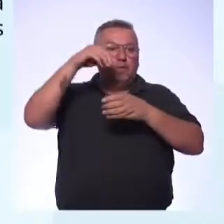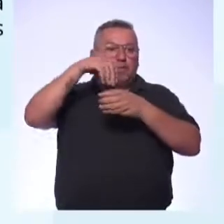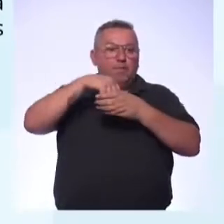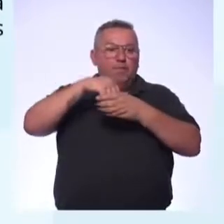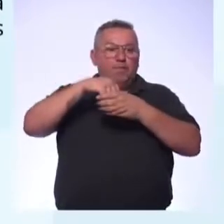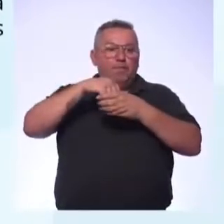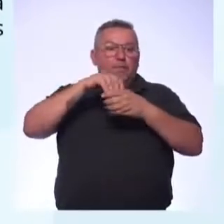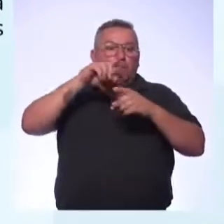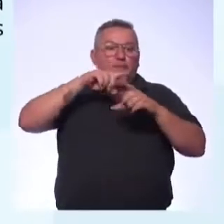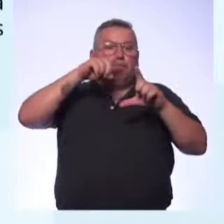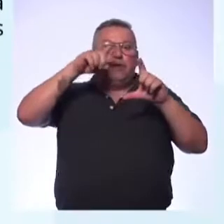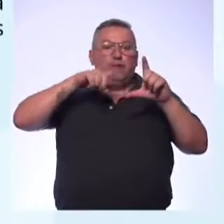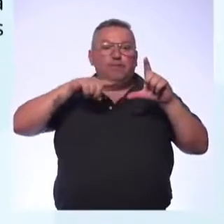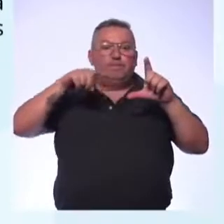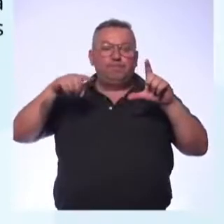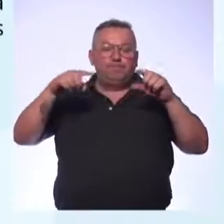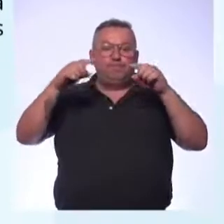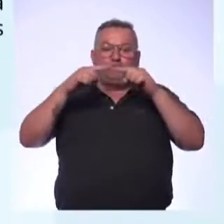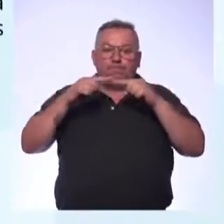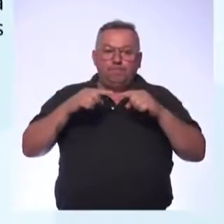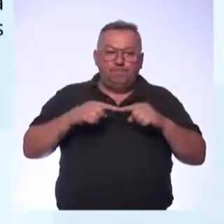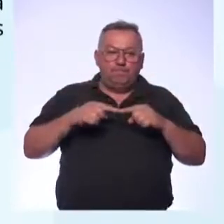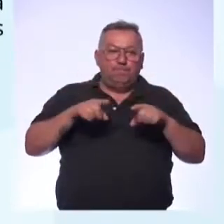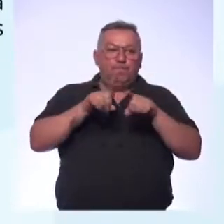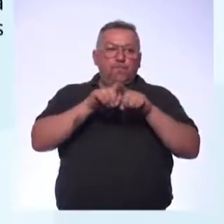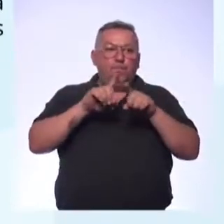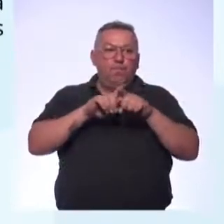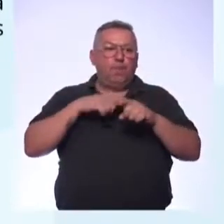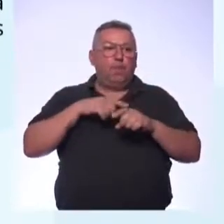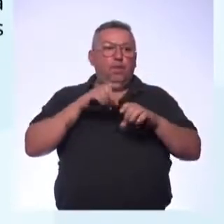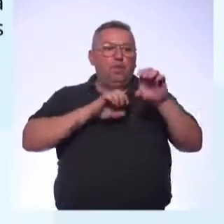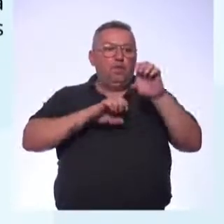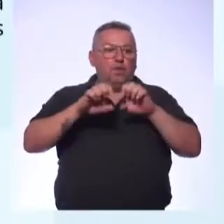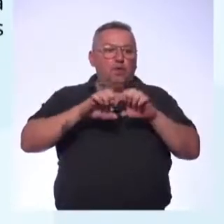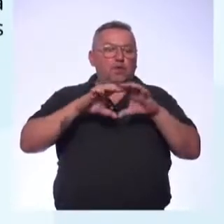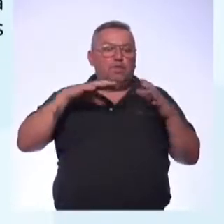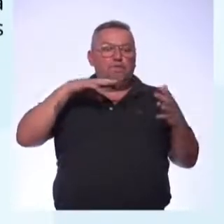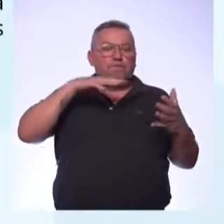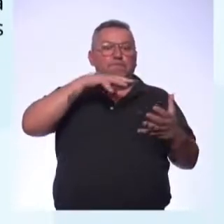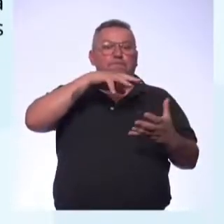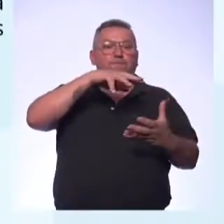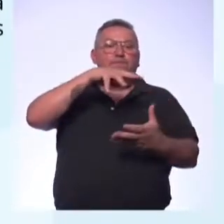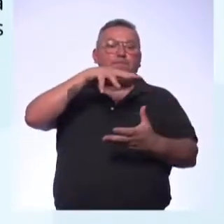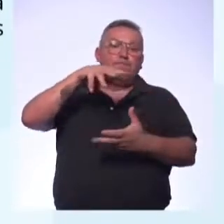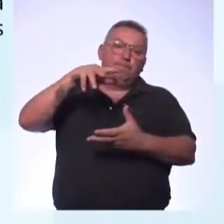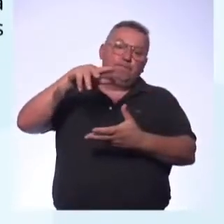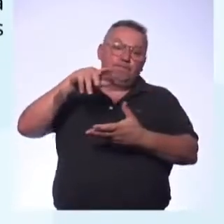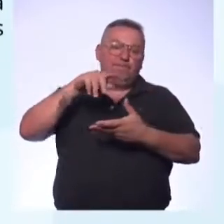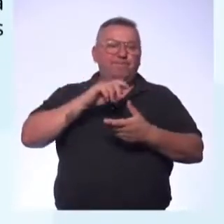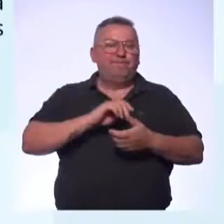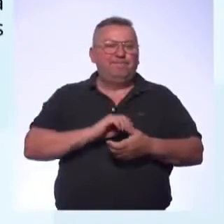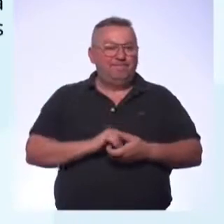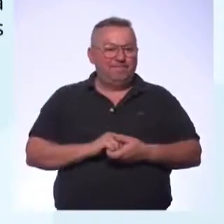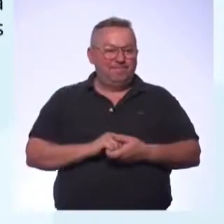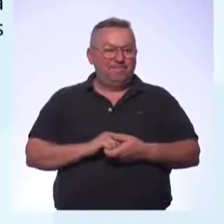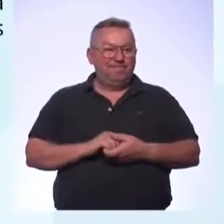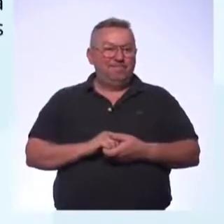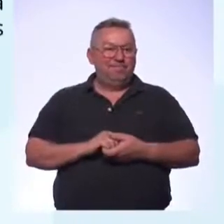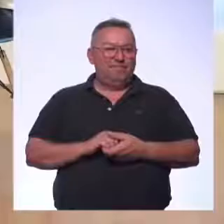interna nas escalas pertinentes, temas e conteúdo, estruturas e formas do planeta